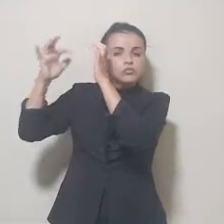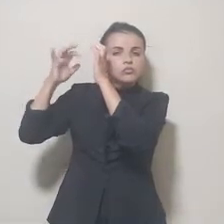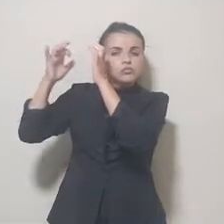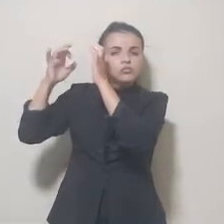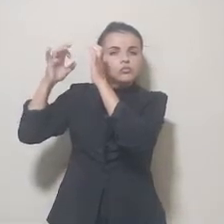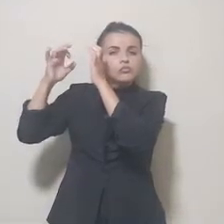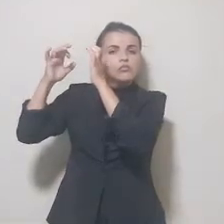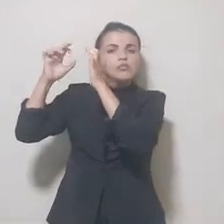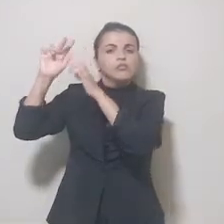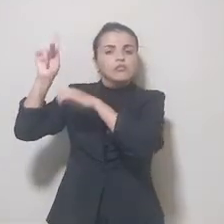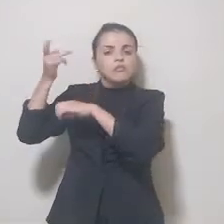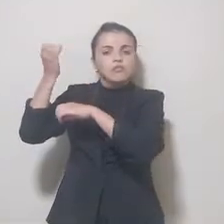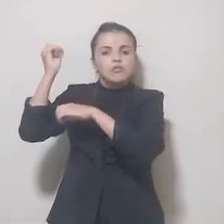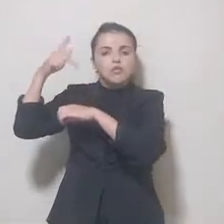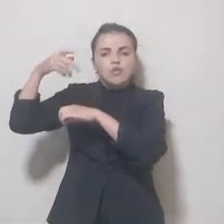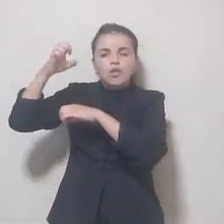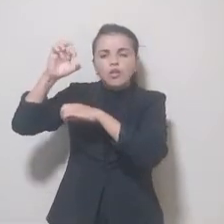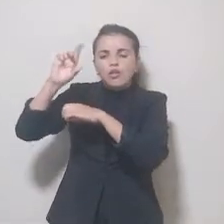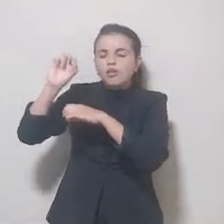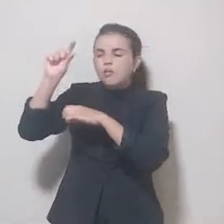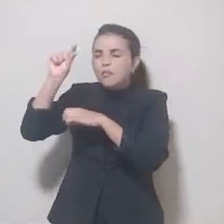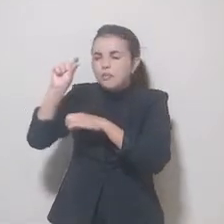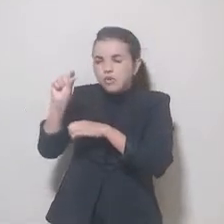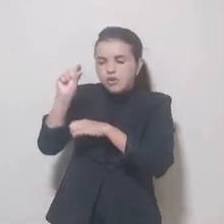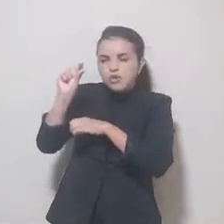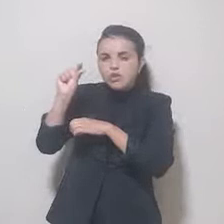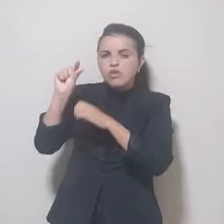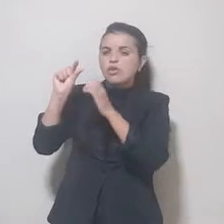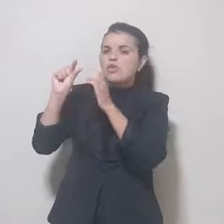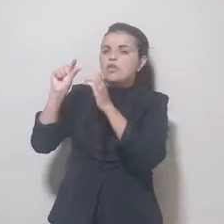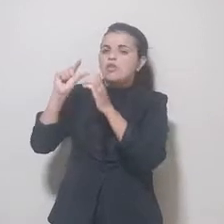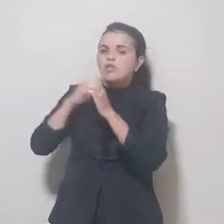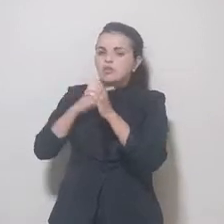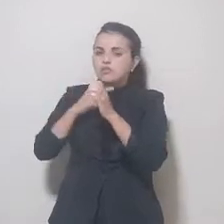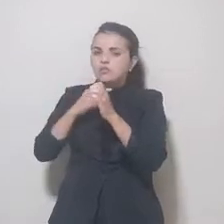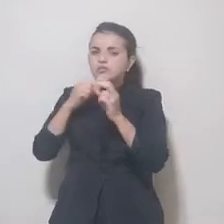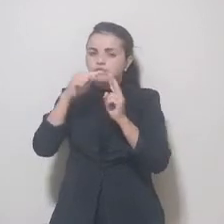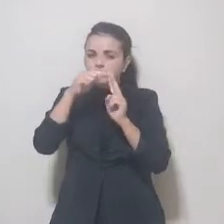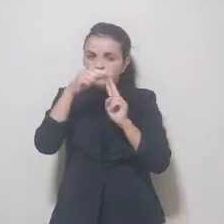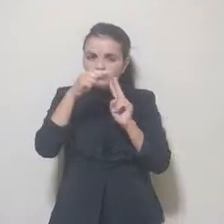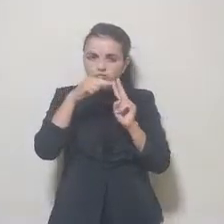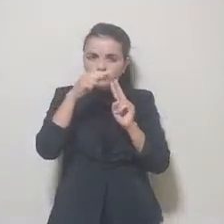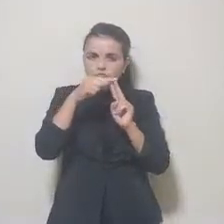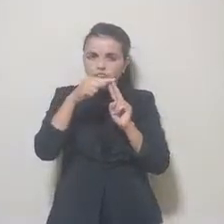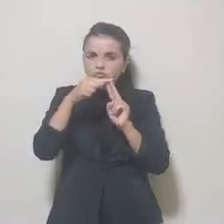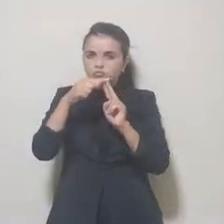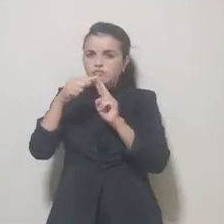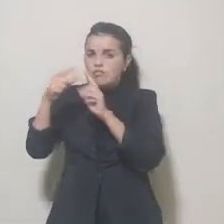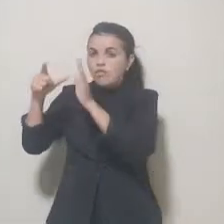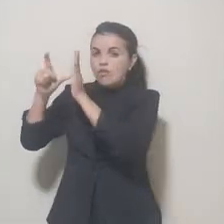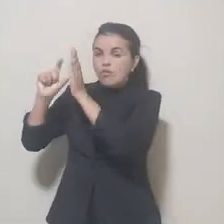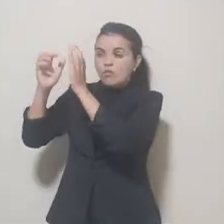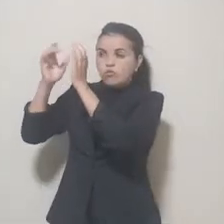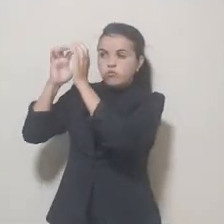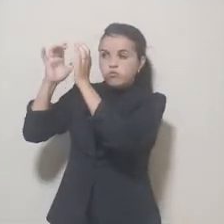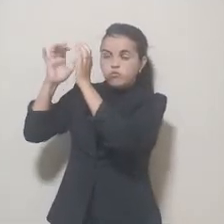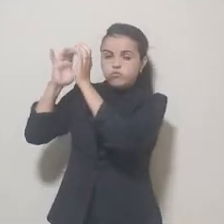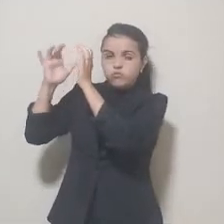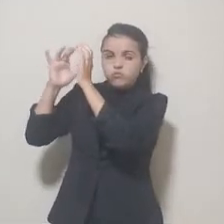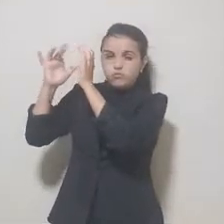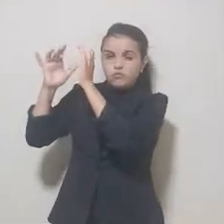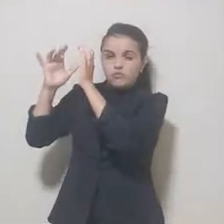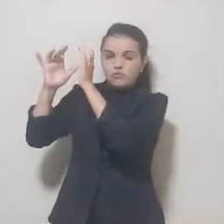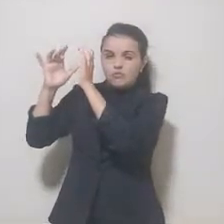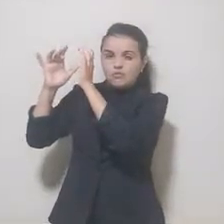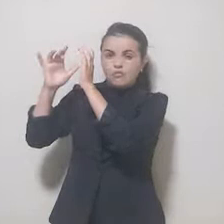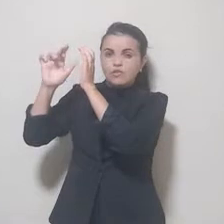aqui a gente tem a hipófise, essa glândulazinha bem pequenininha aqui, certo? Então ela possui duas partes, que é a anterior, que é denominada